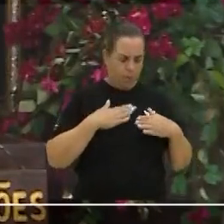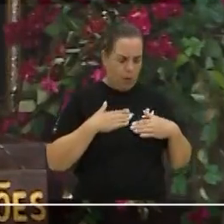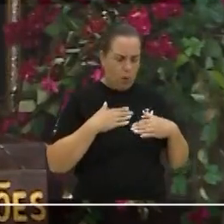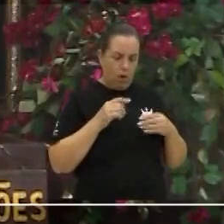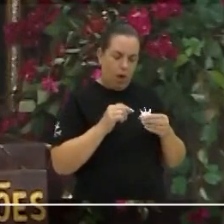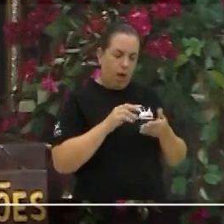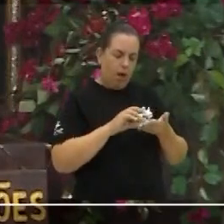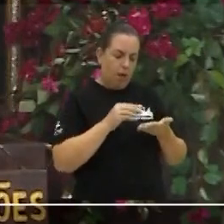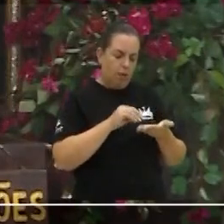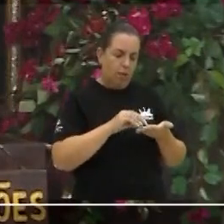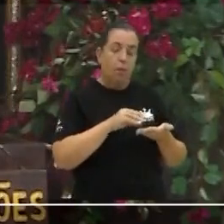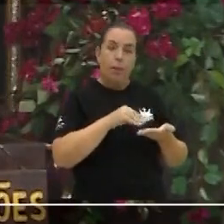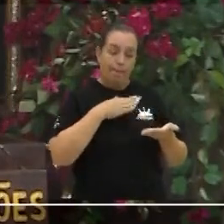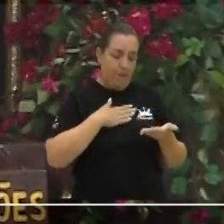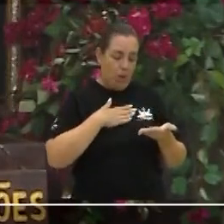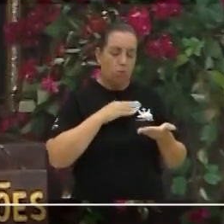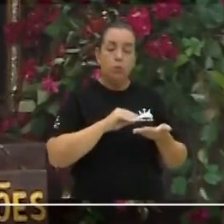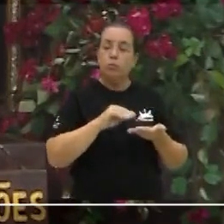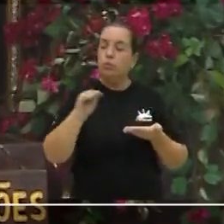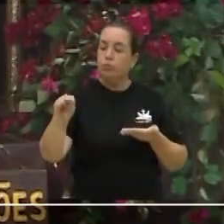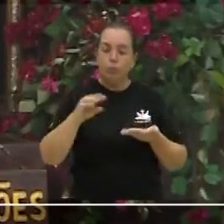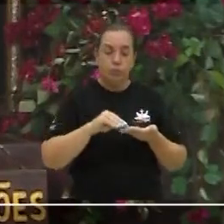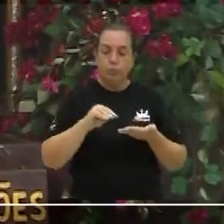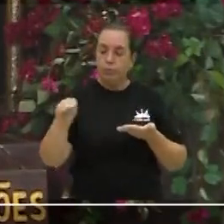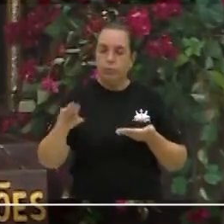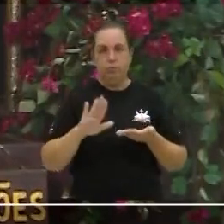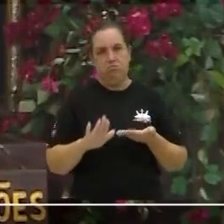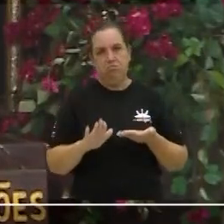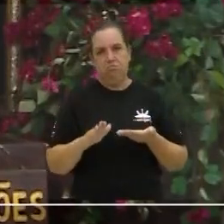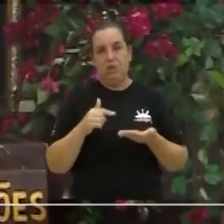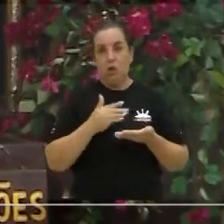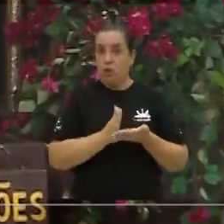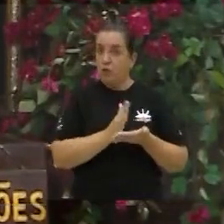A misericórdia de Deus já estava desde a criação.